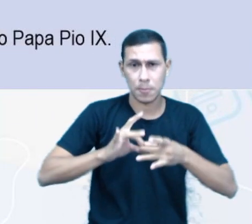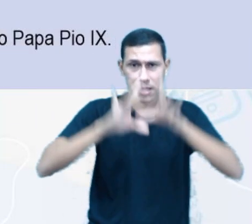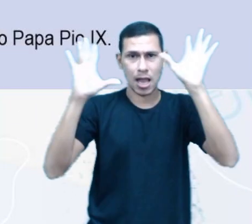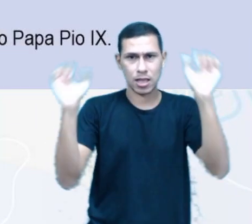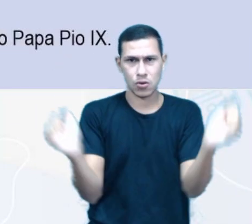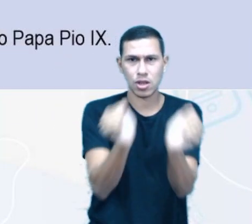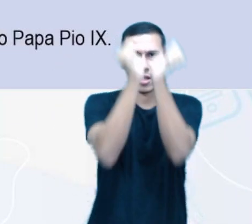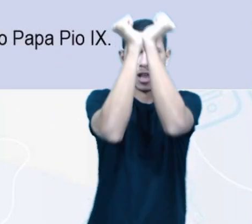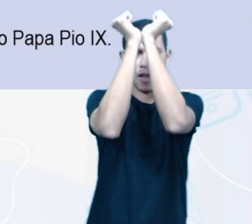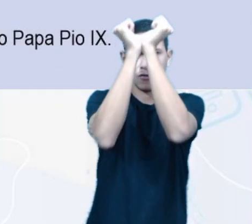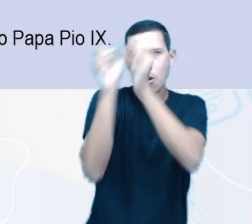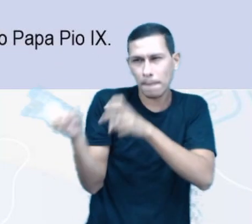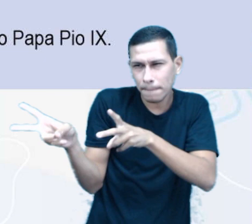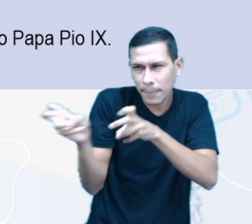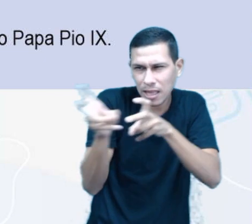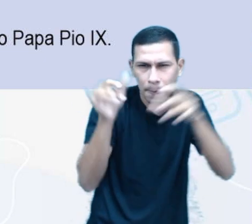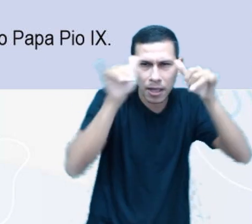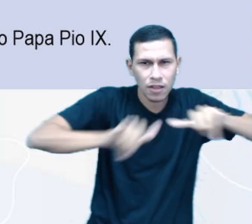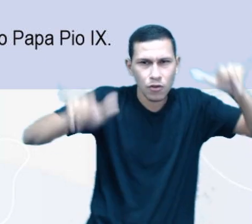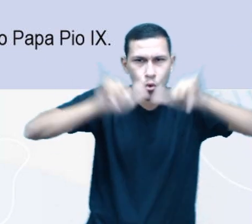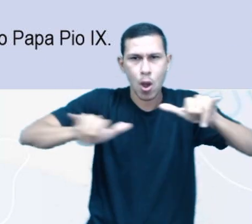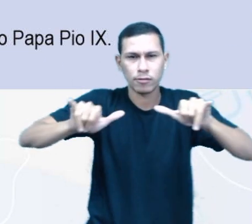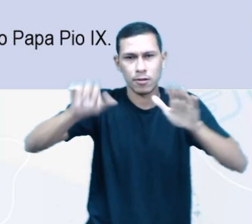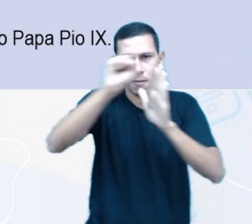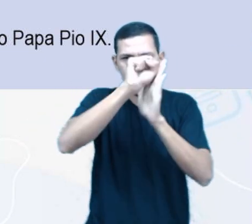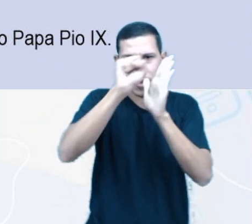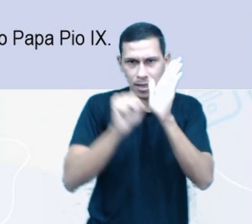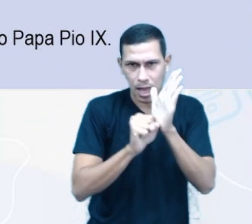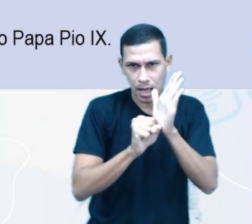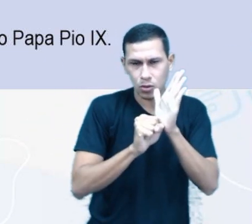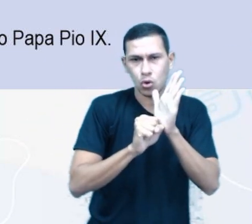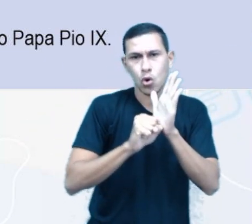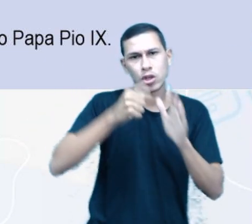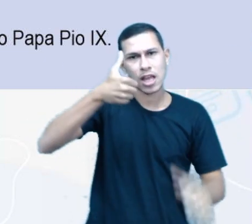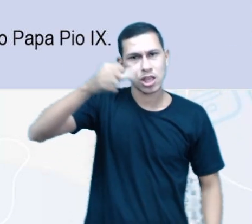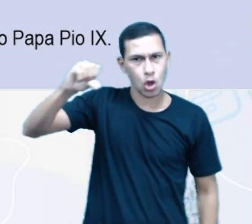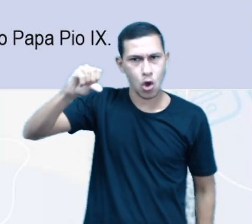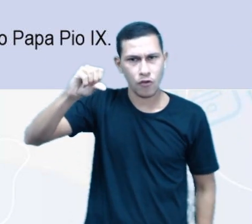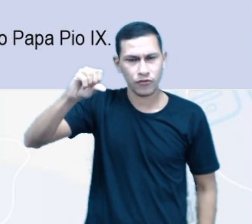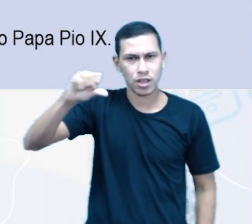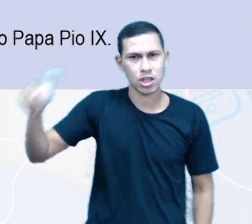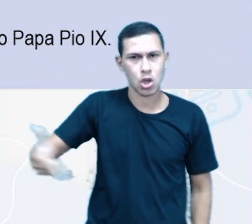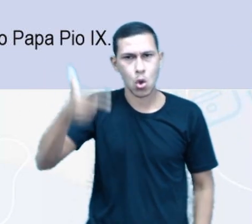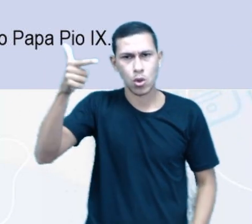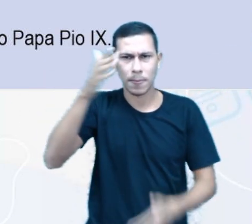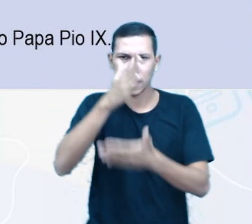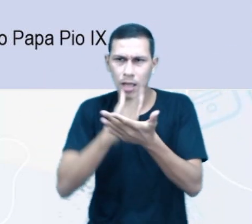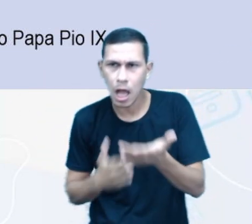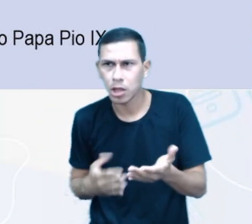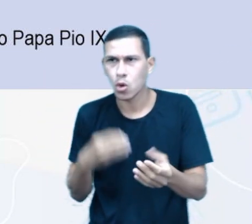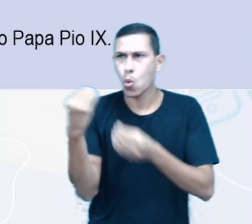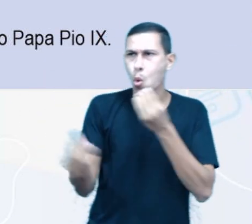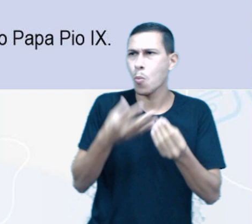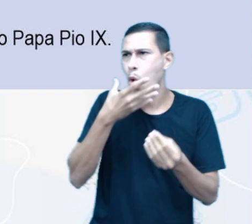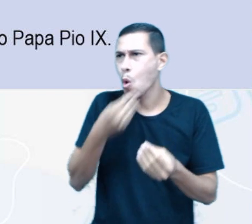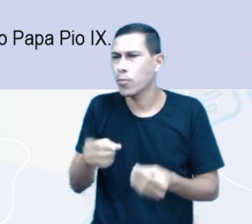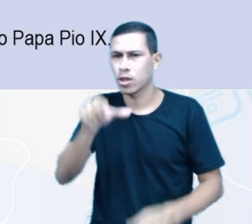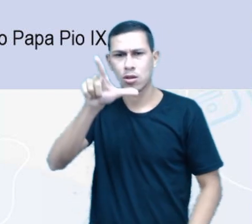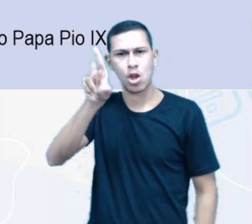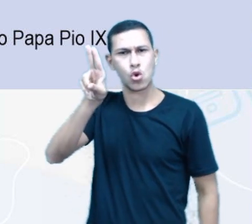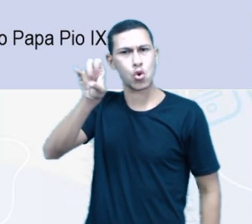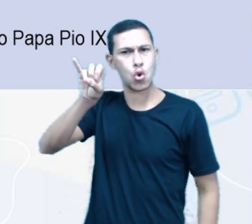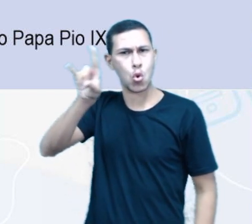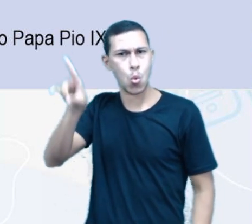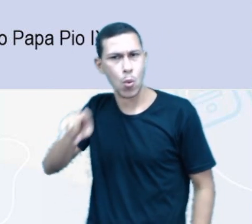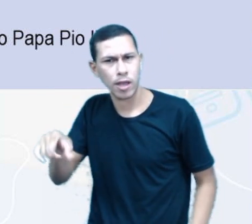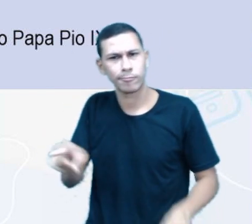vai ganhar notoriedade na segunda metade do século XIX, ok? Nomes importantíssimos como Luiz Gama,